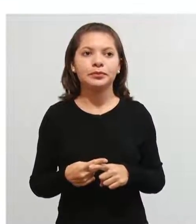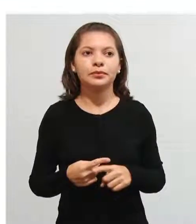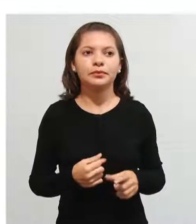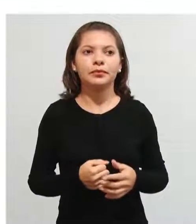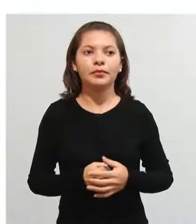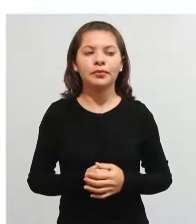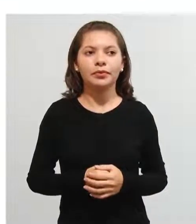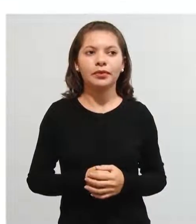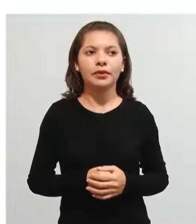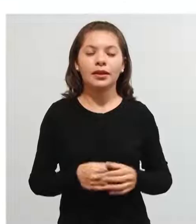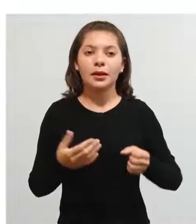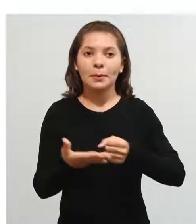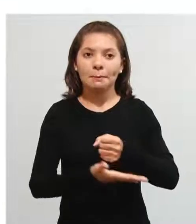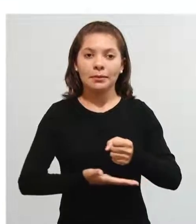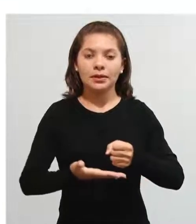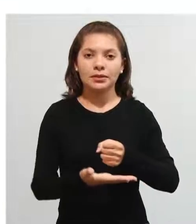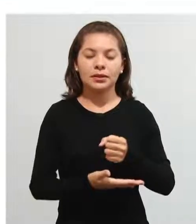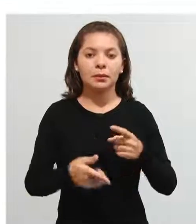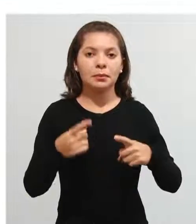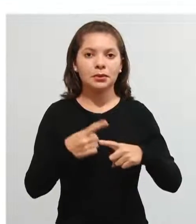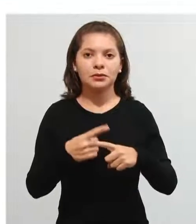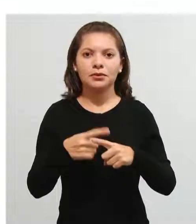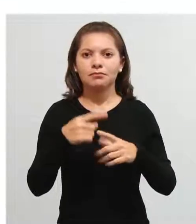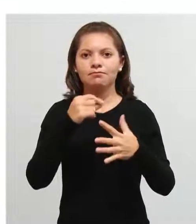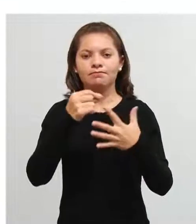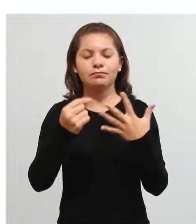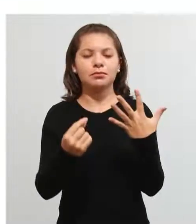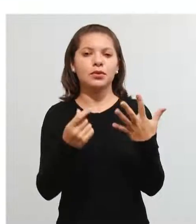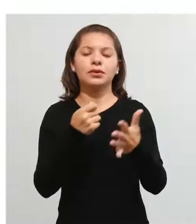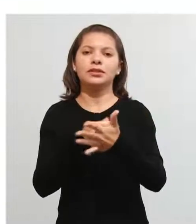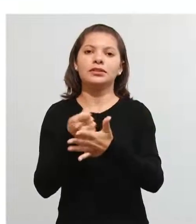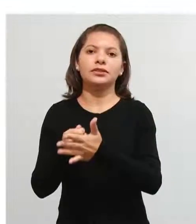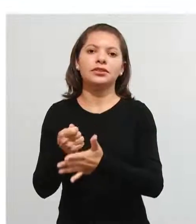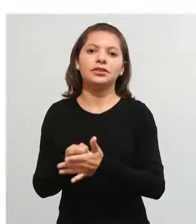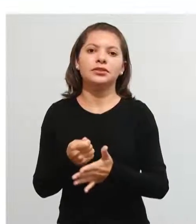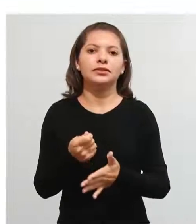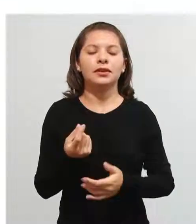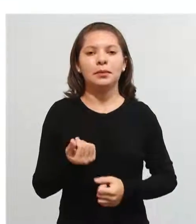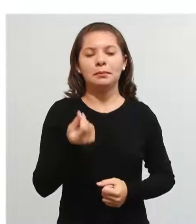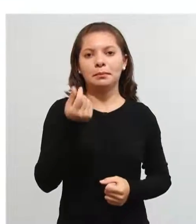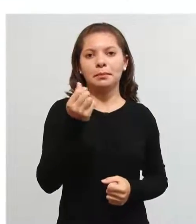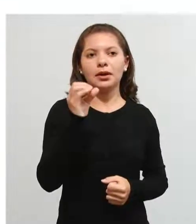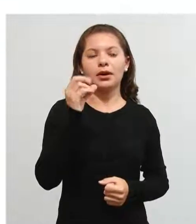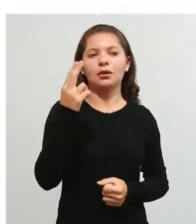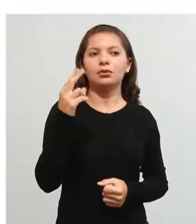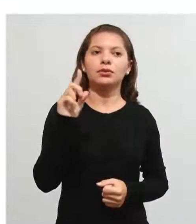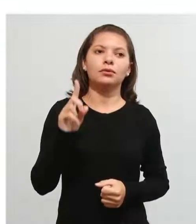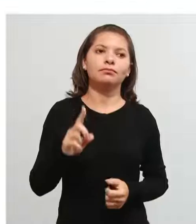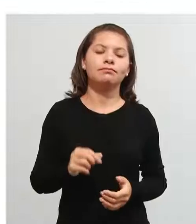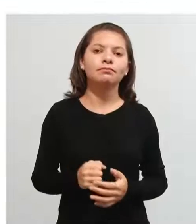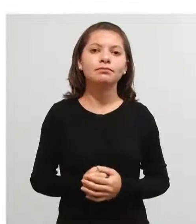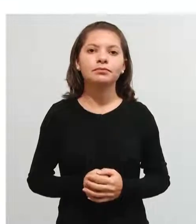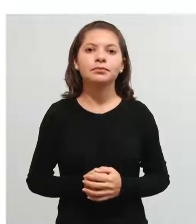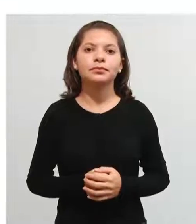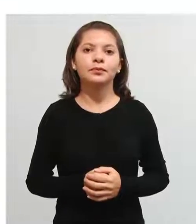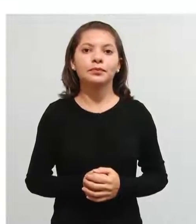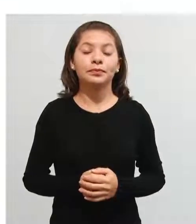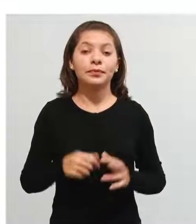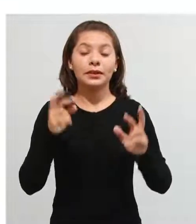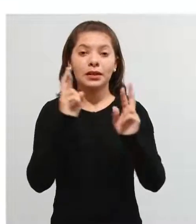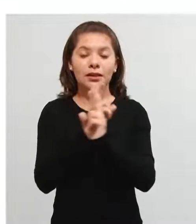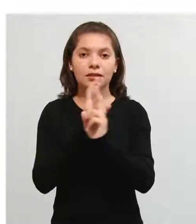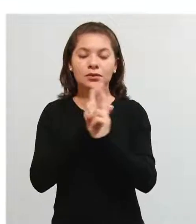compulsória. Basicamente, porque você não pode optar se vai querer pagar ou não, esse tributo ele tem que ser pago, tá? Na